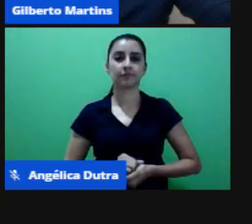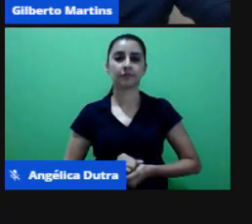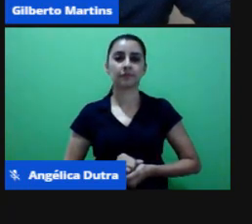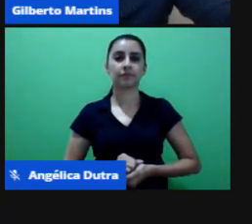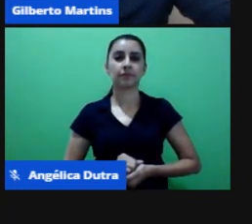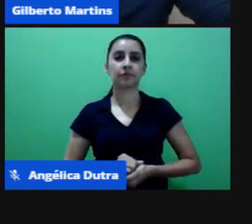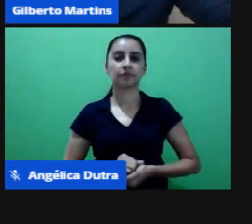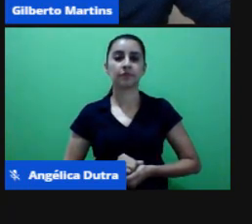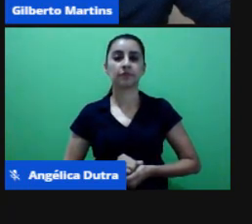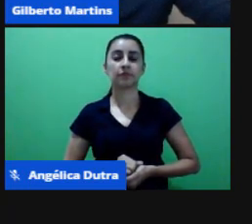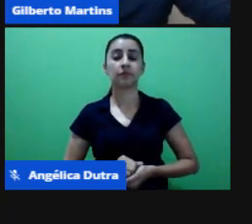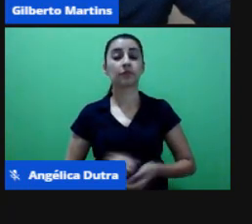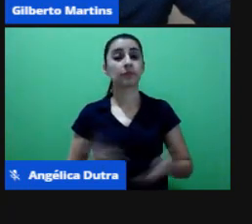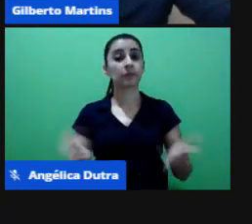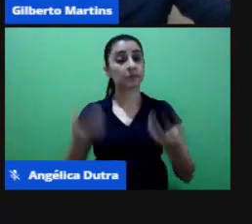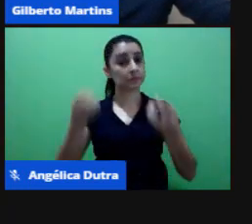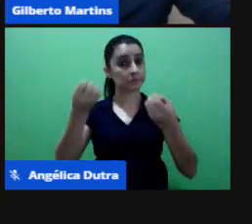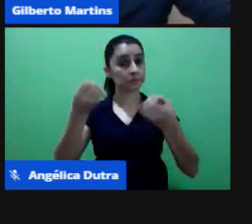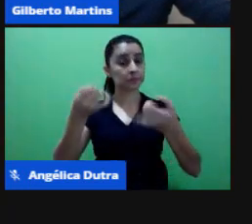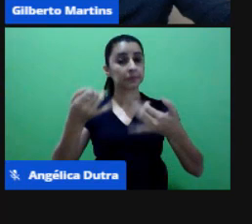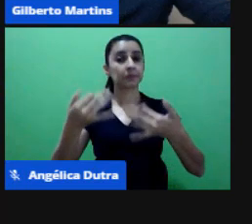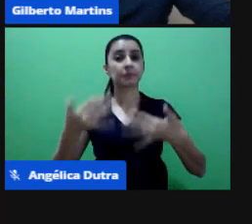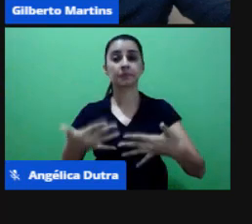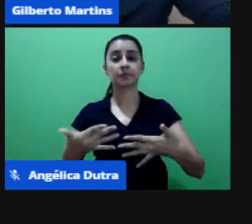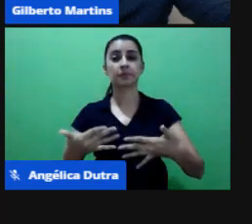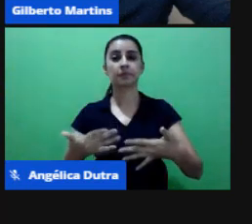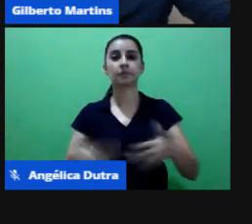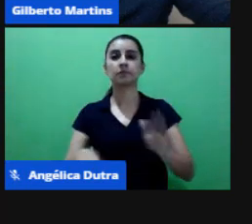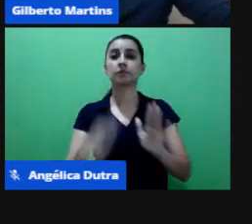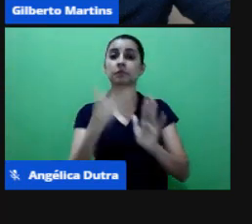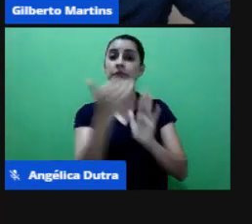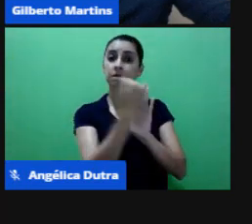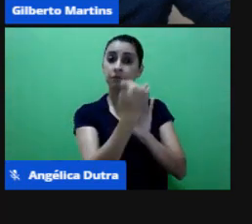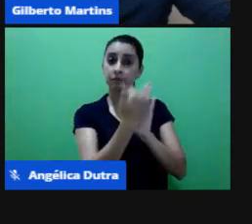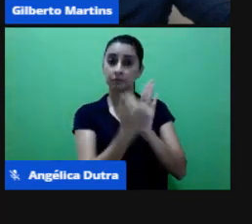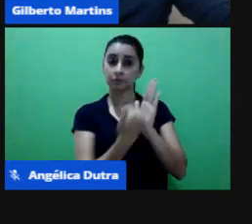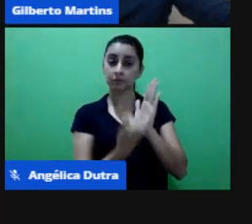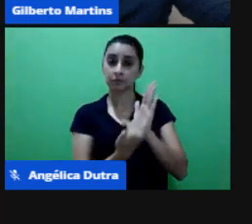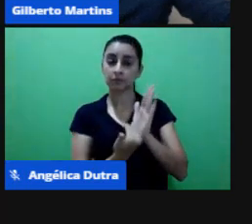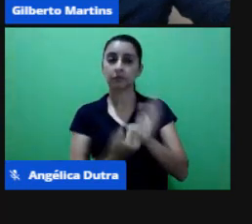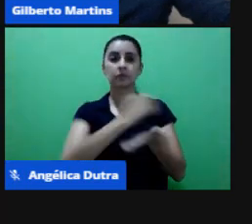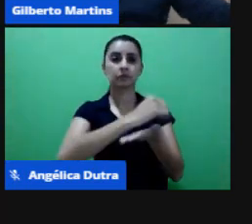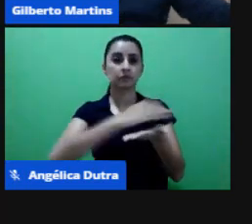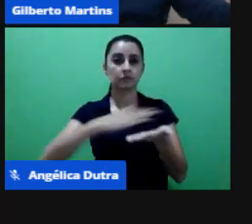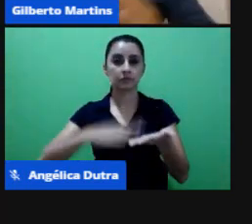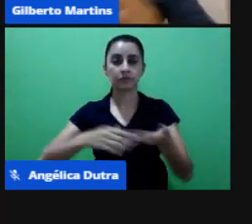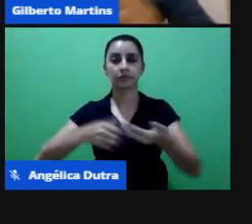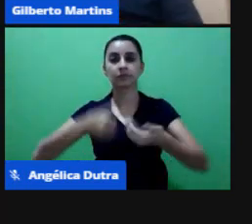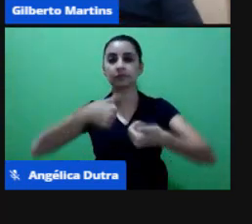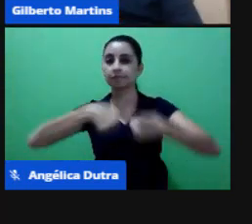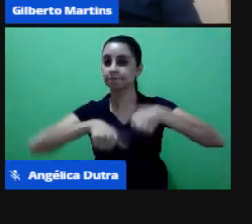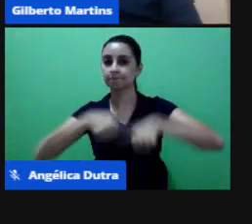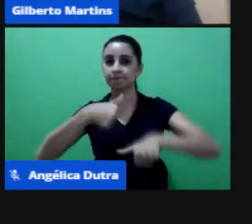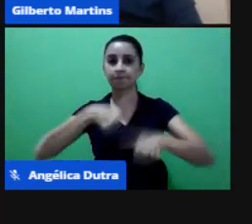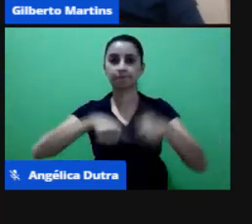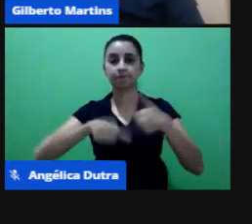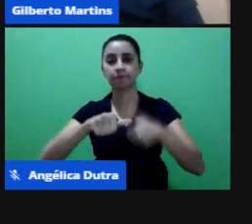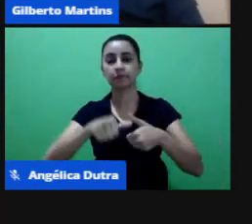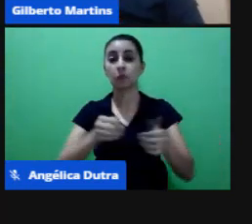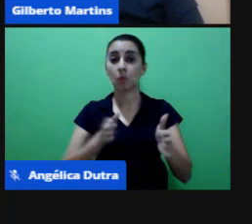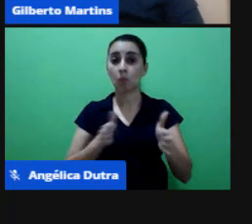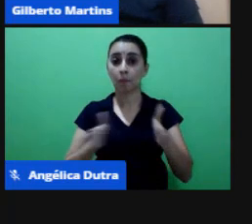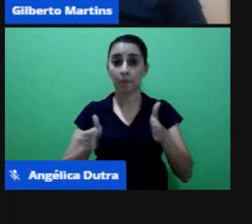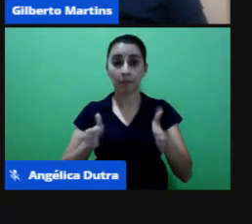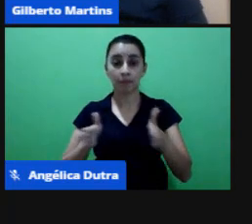Nós vamos falar neste momento do cronograma de atividade diagnóstica, ou seja, o período em